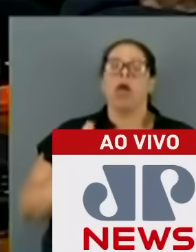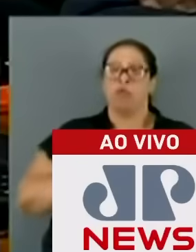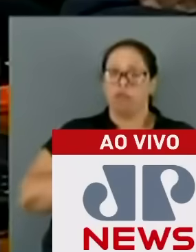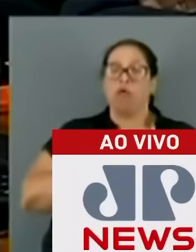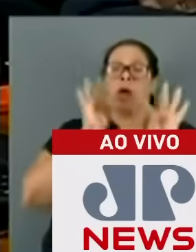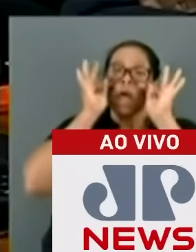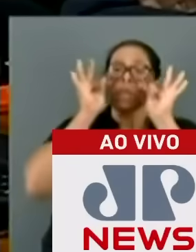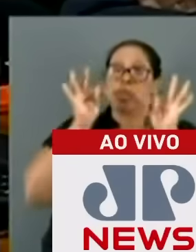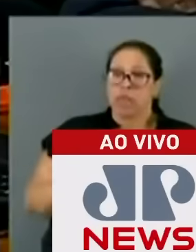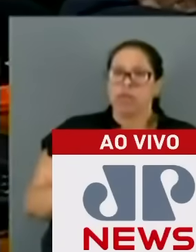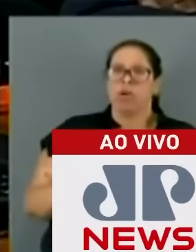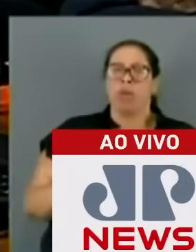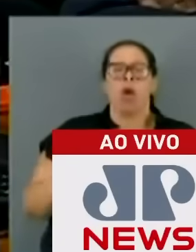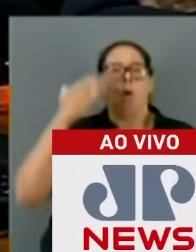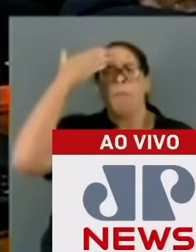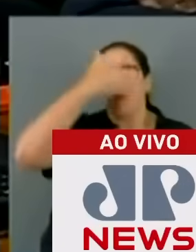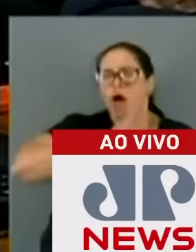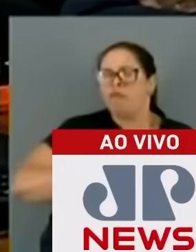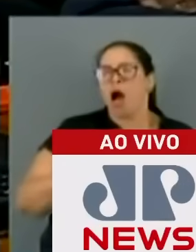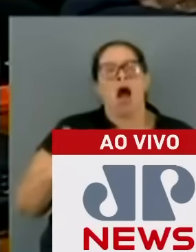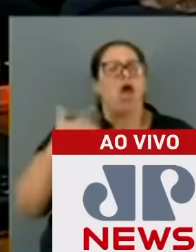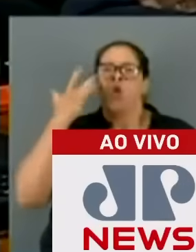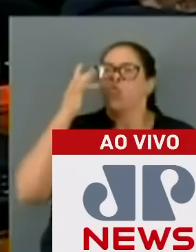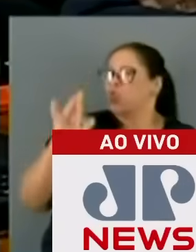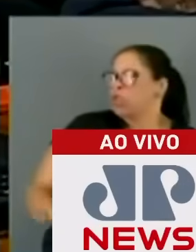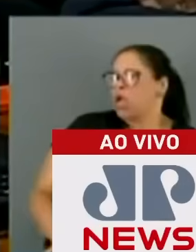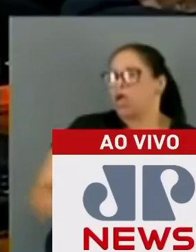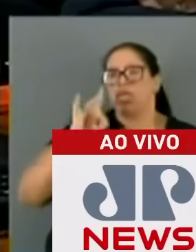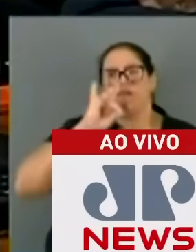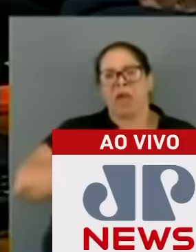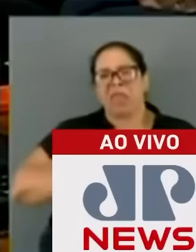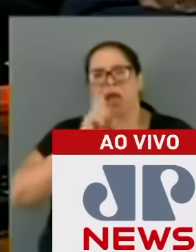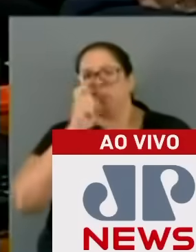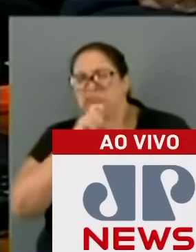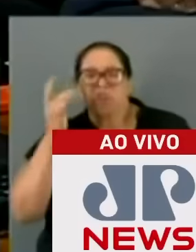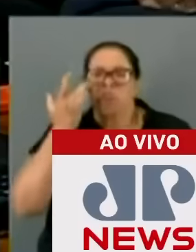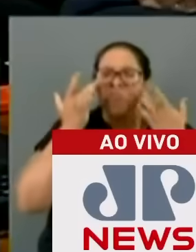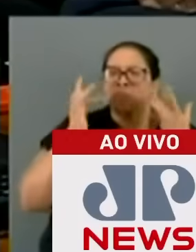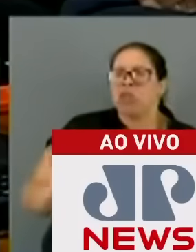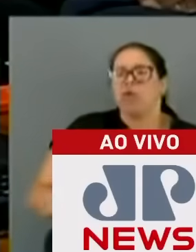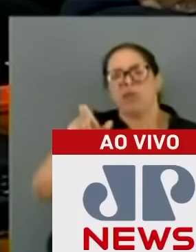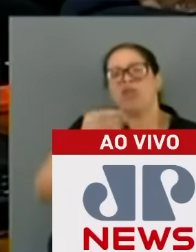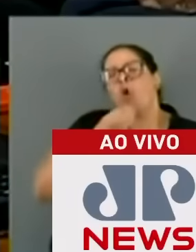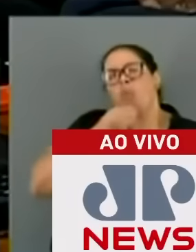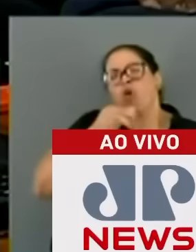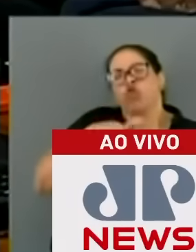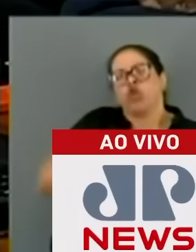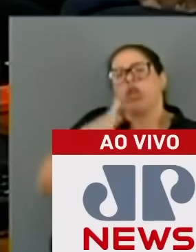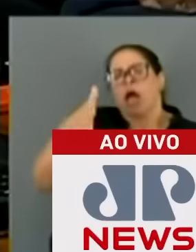obviamente não tem como provar, não sei se é verdade, e o senhor vai ter oportunidade de falar sobre